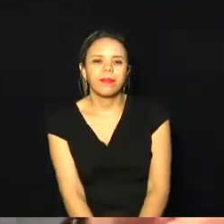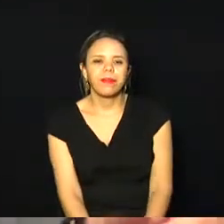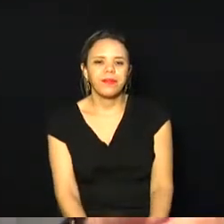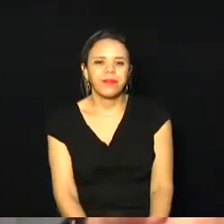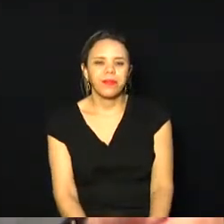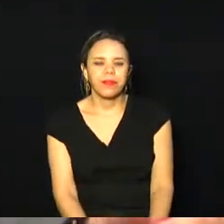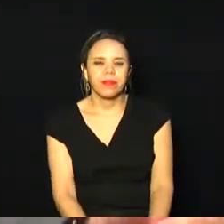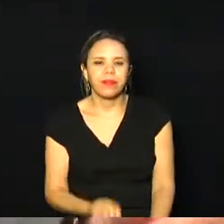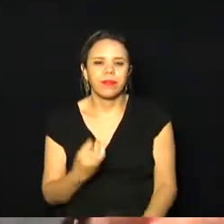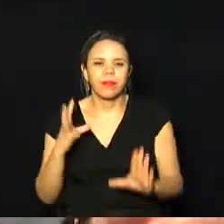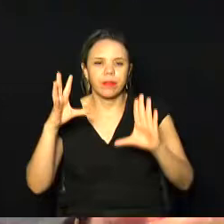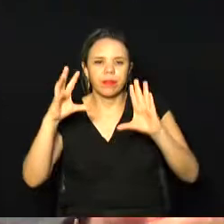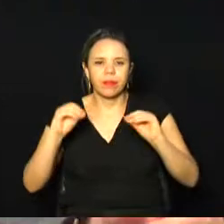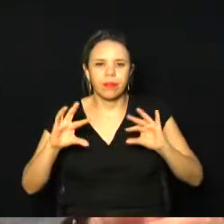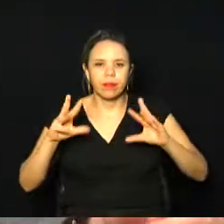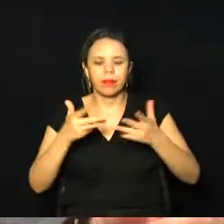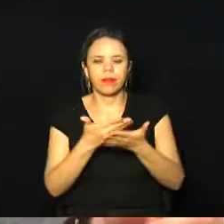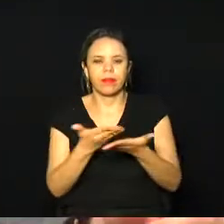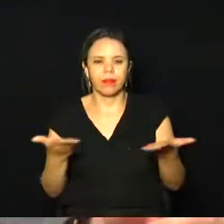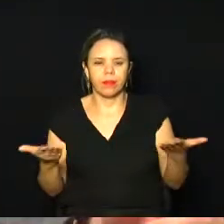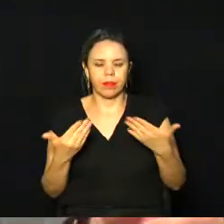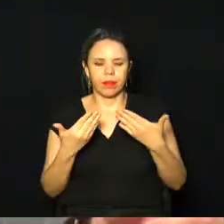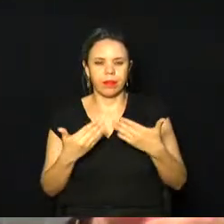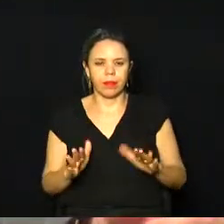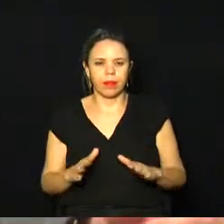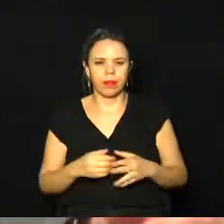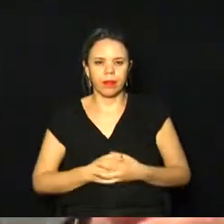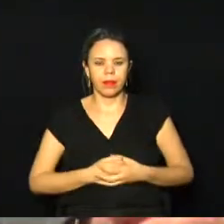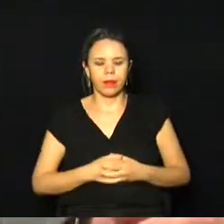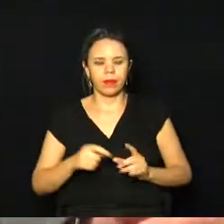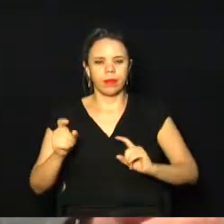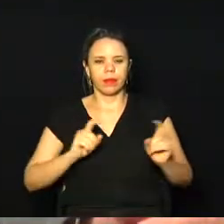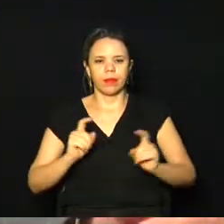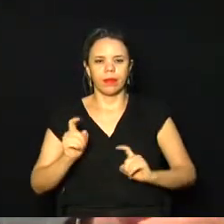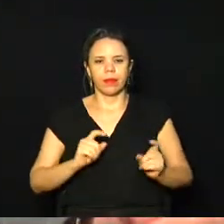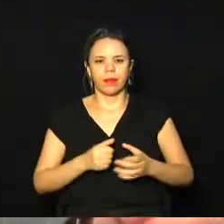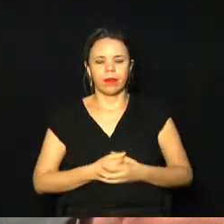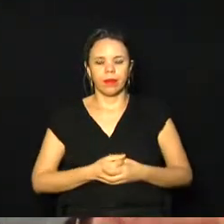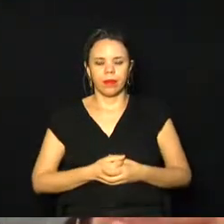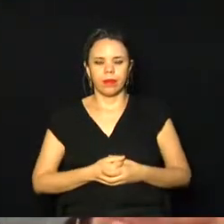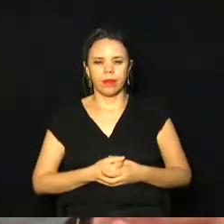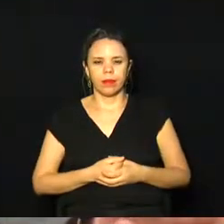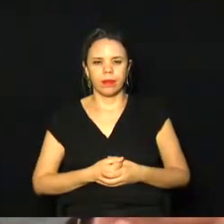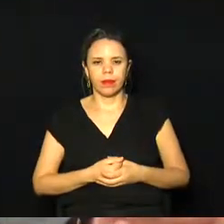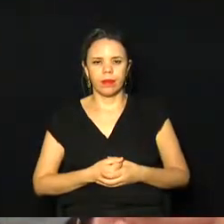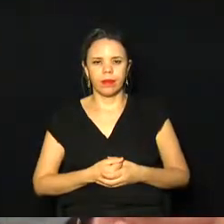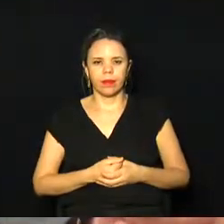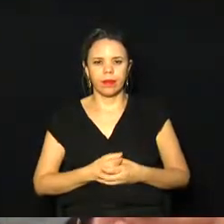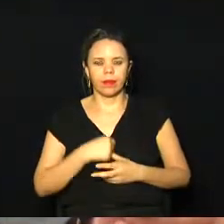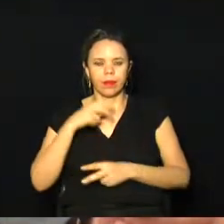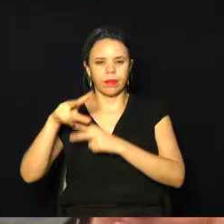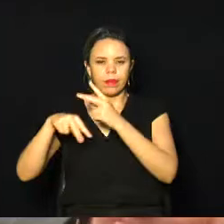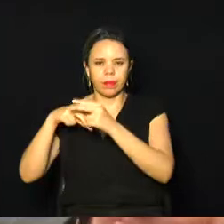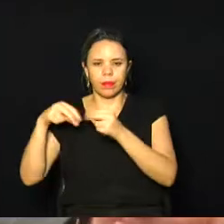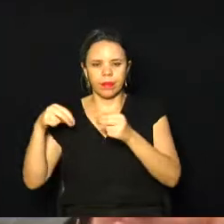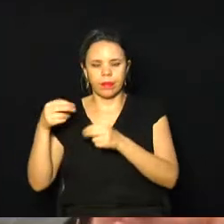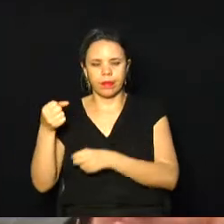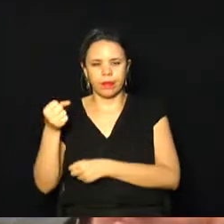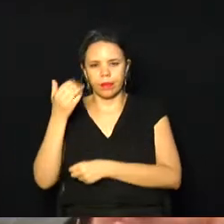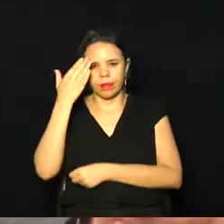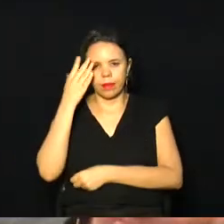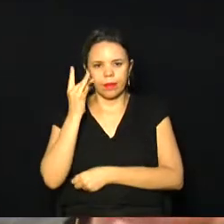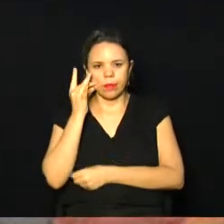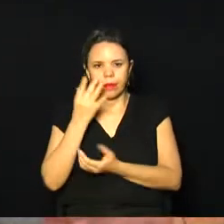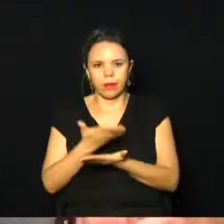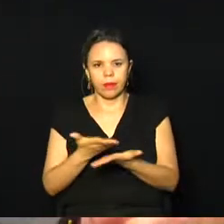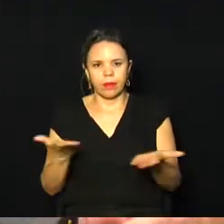Uma boa noite a todos. Abrimos aqui a reunião com o Laço Branco. Quero agradecer a todos que estão aqui